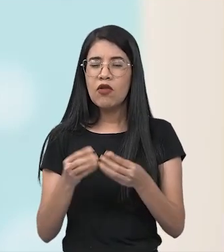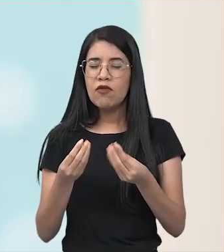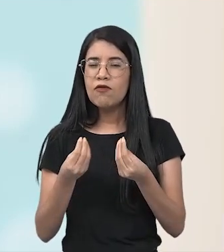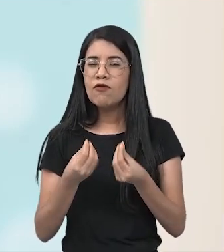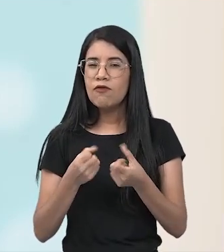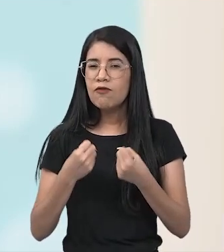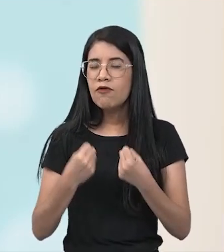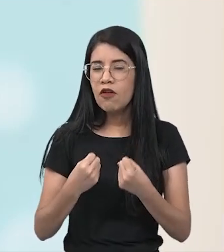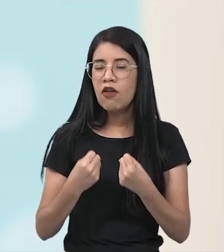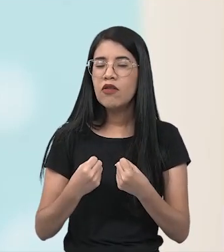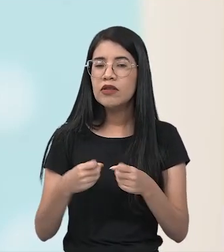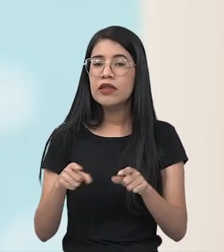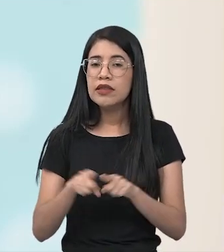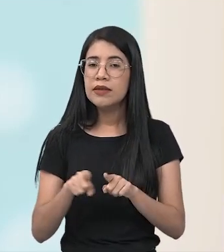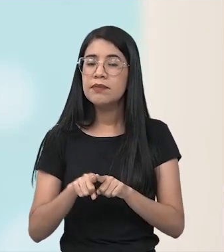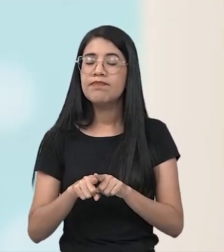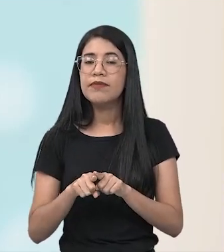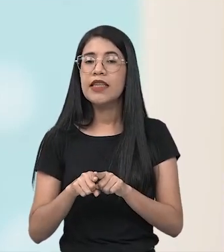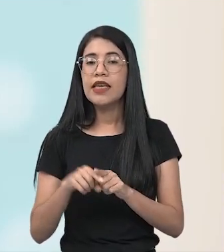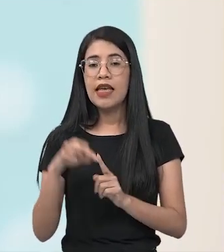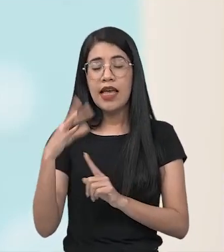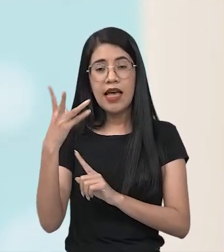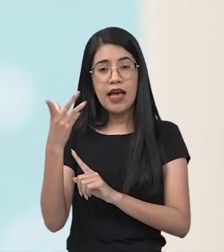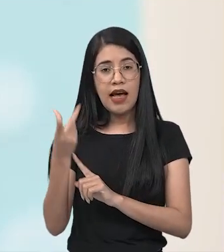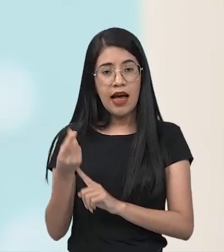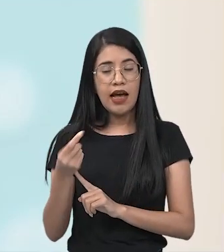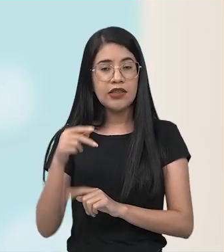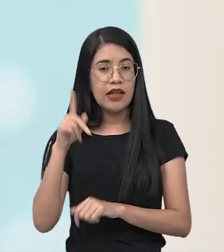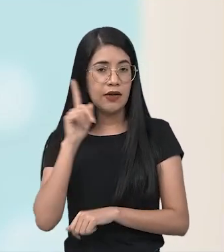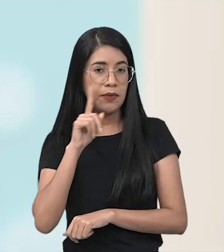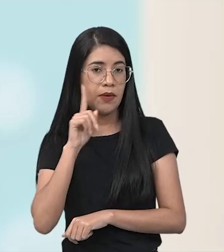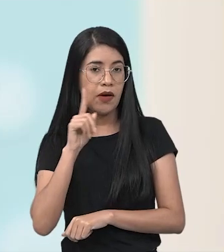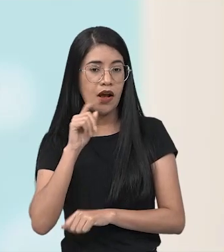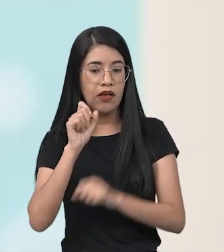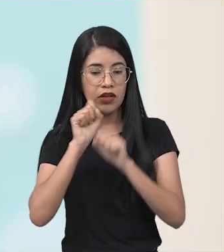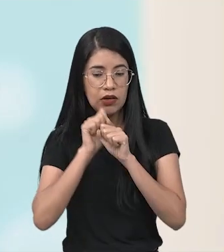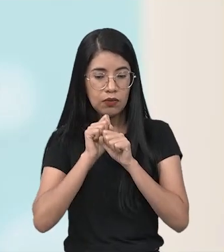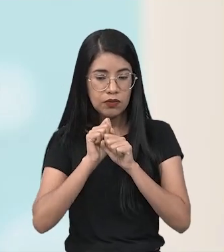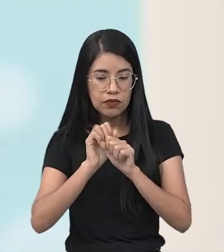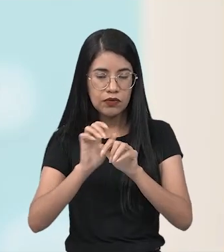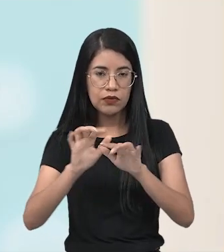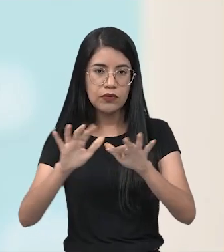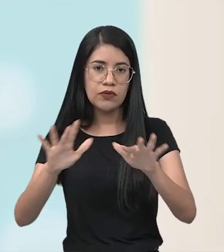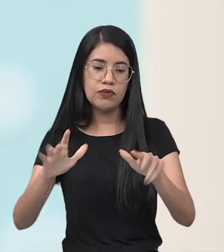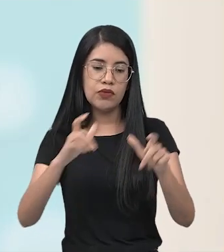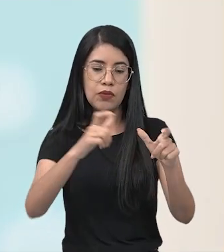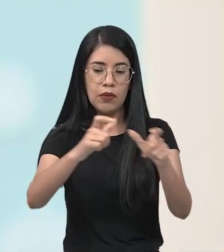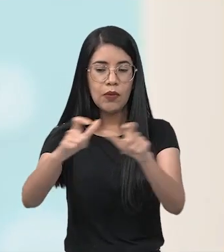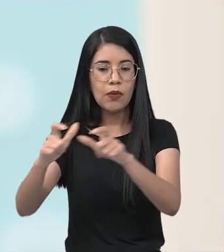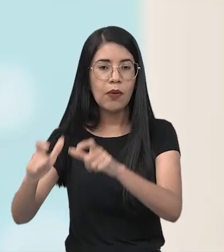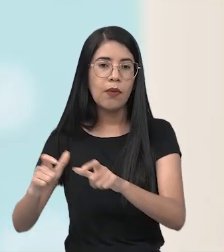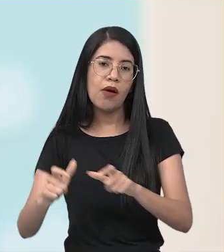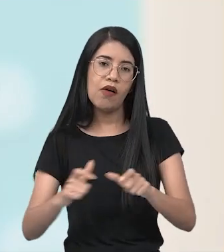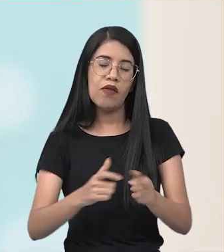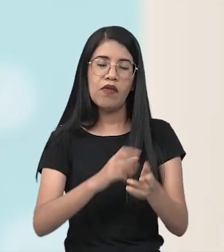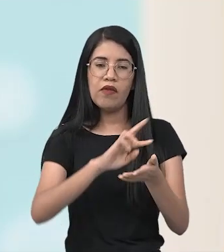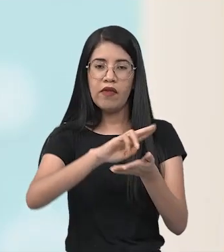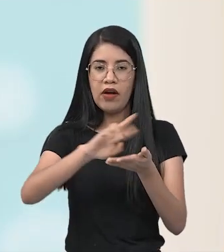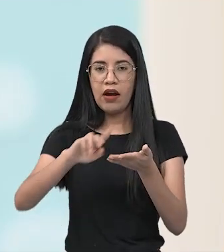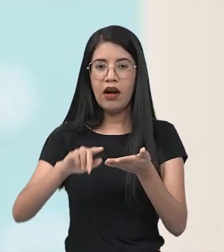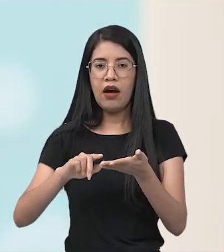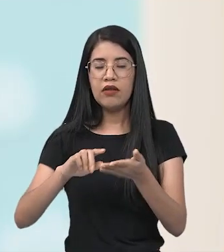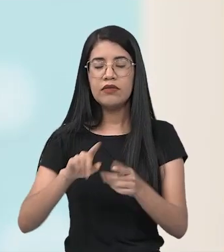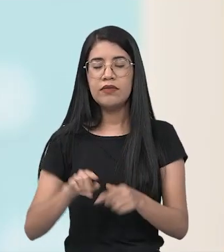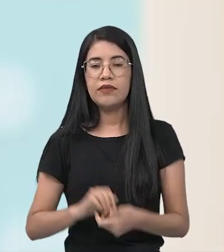sólida, que essa arte norte-americana ela acabou espalhando pelo mundo inteiro. Em